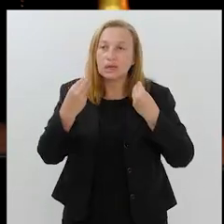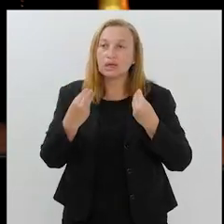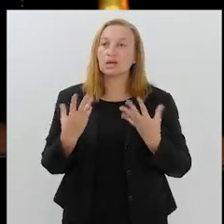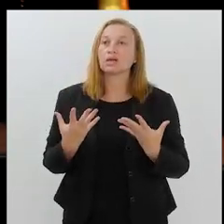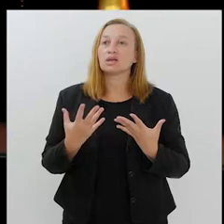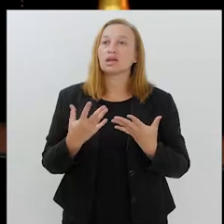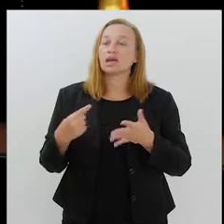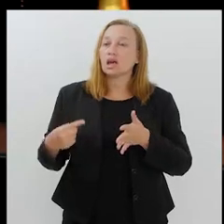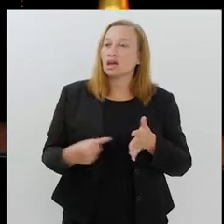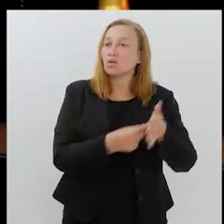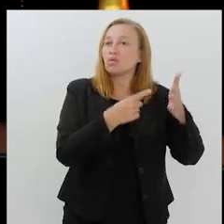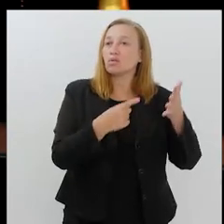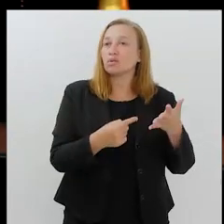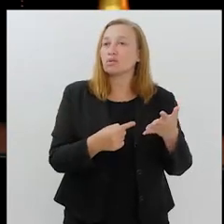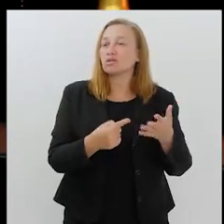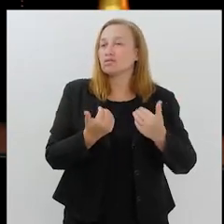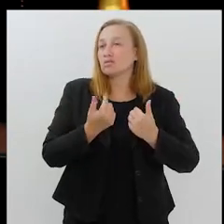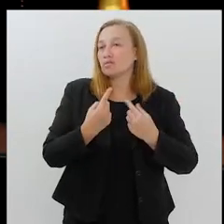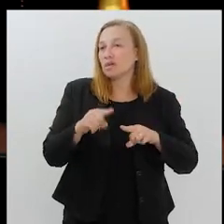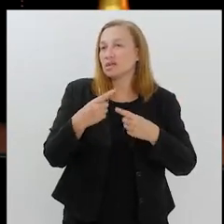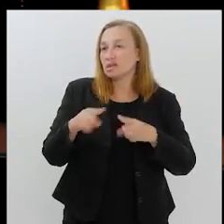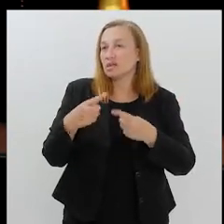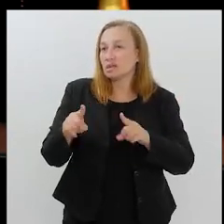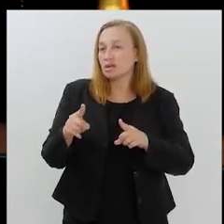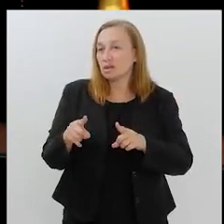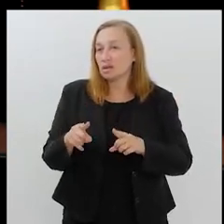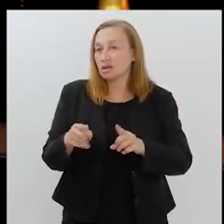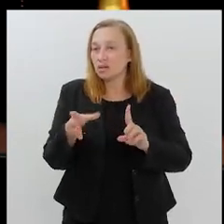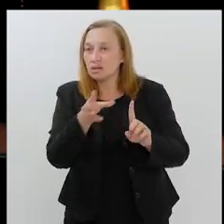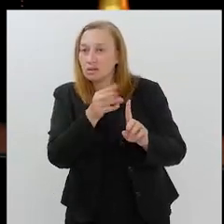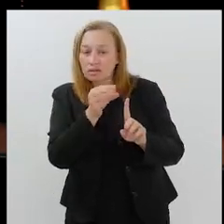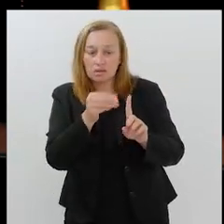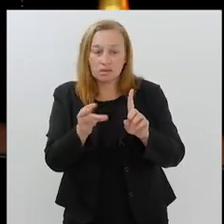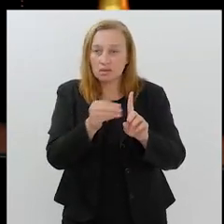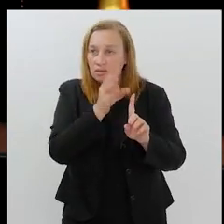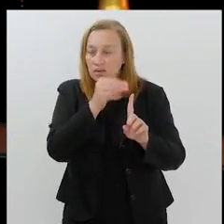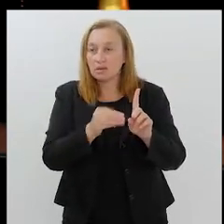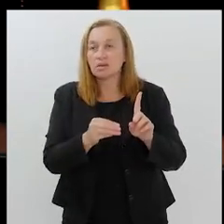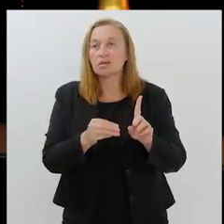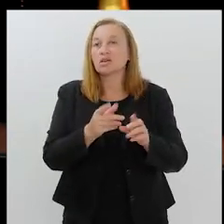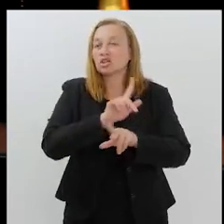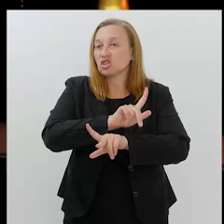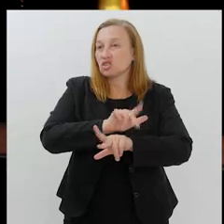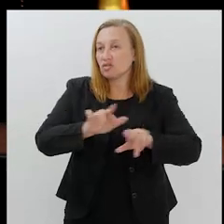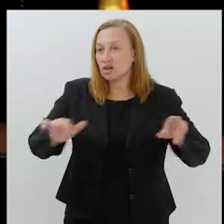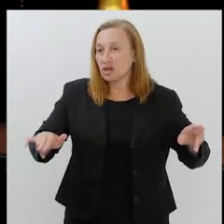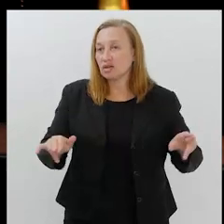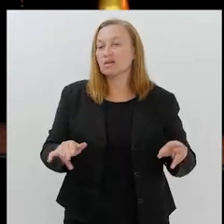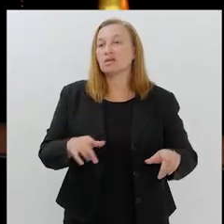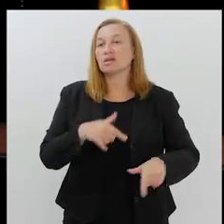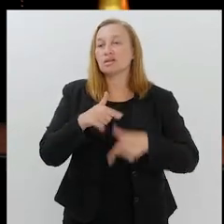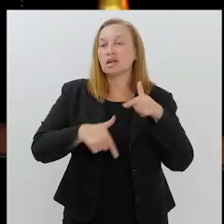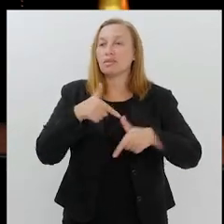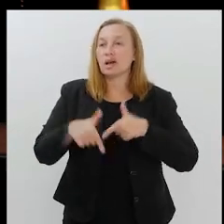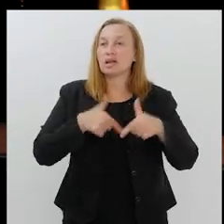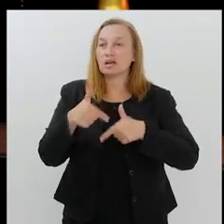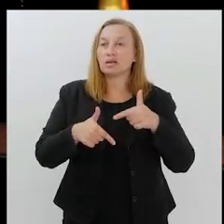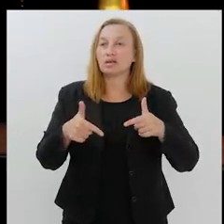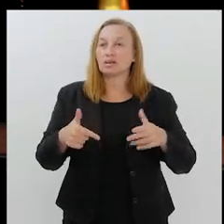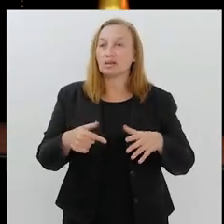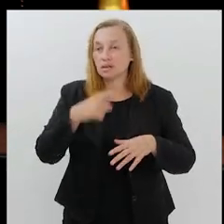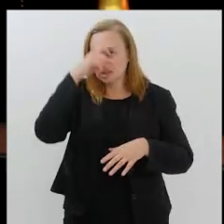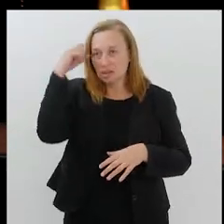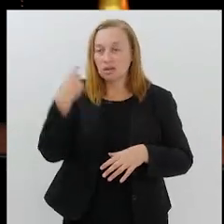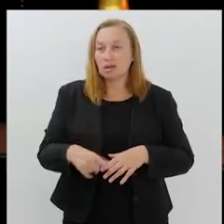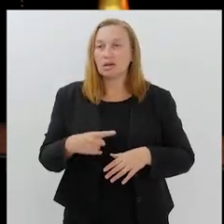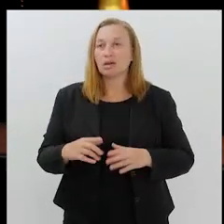avultam casos de dencias de perseguição de assédios dos mais diversos então nós estamos trabalhando muito a comissão de